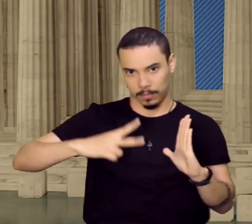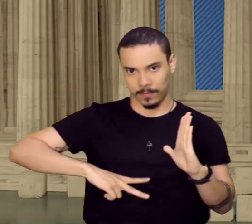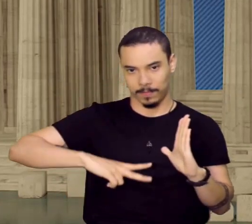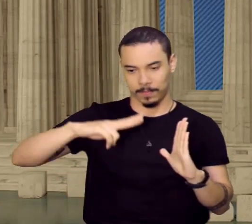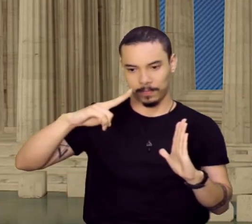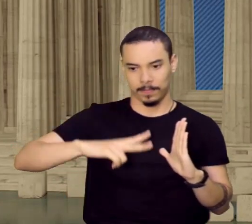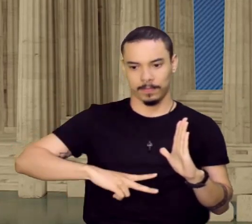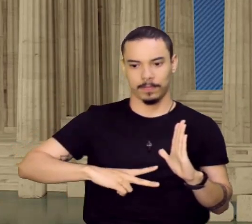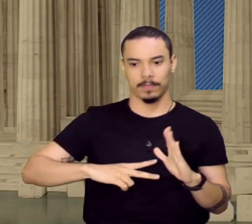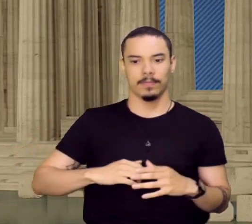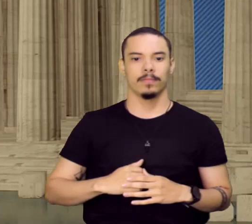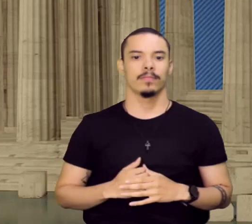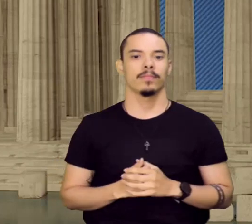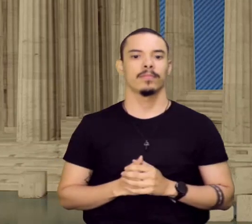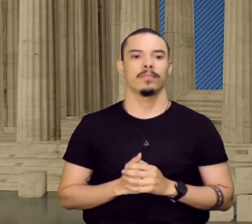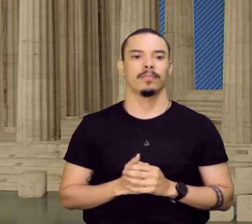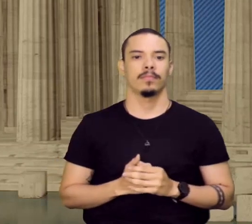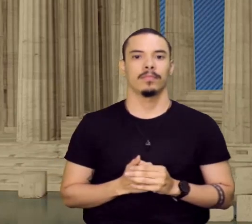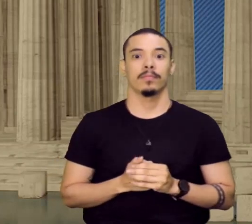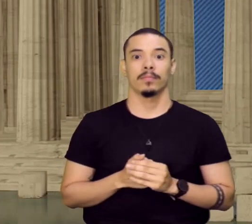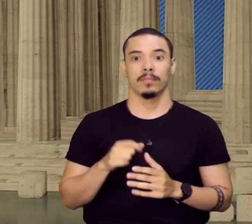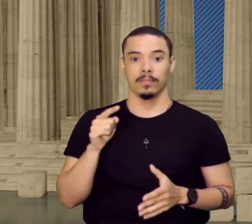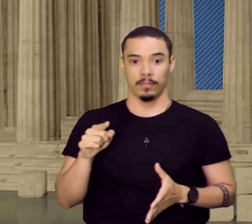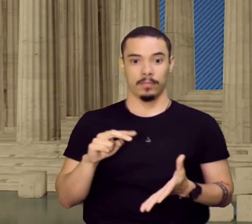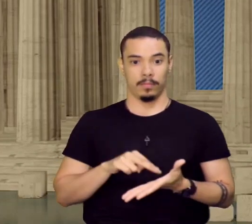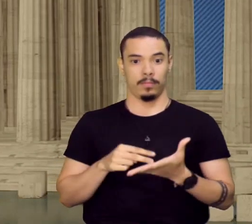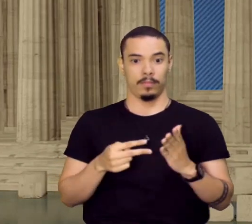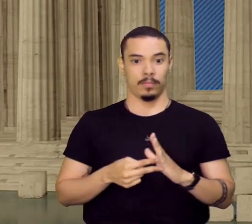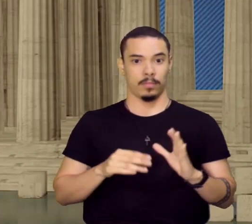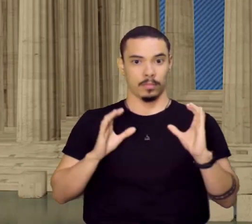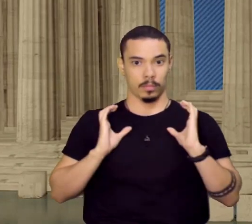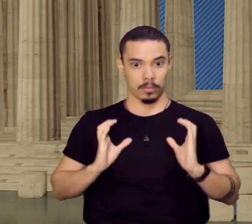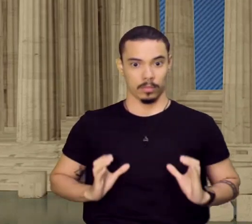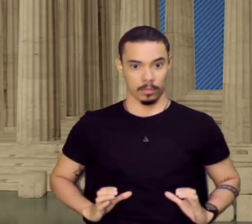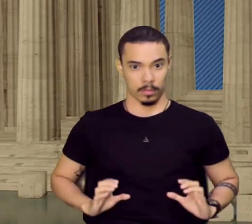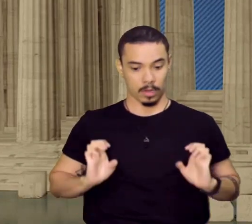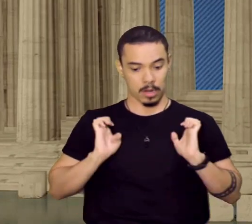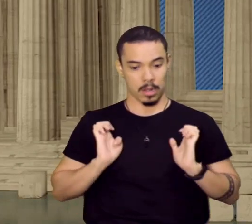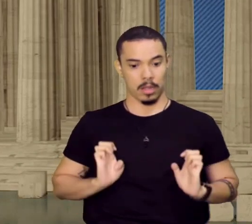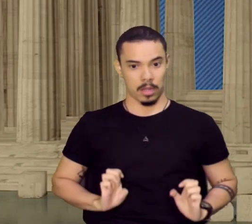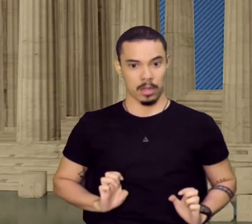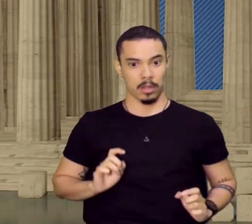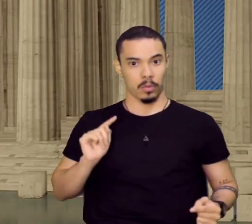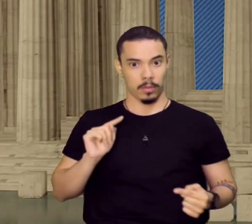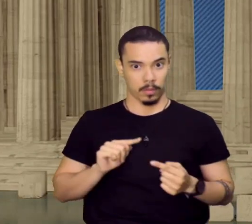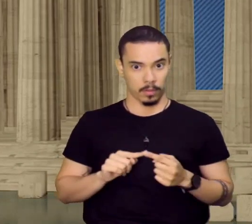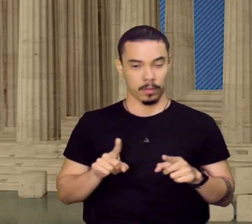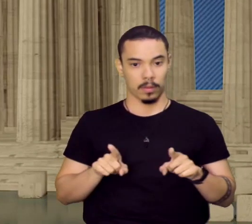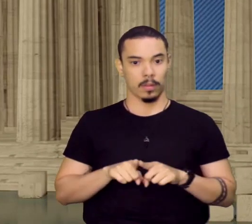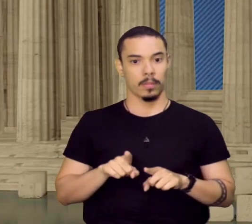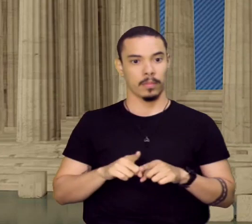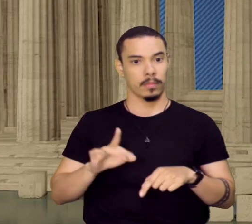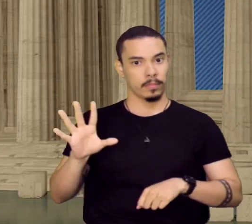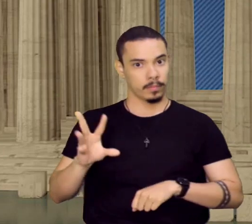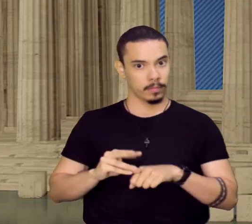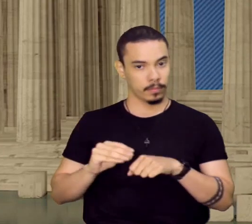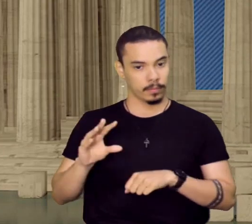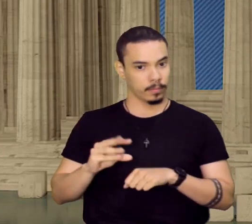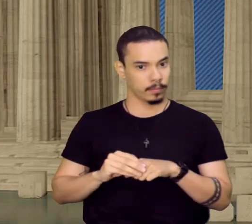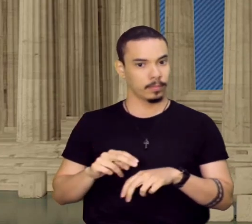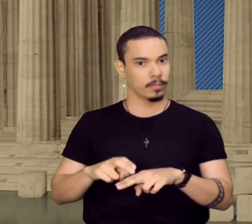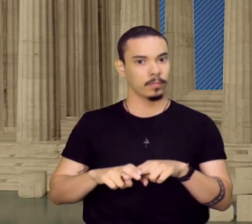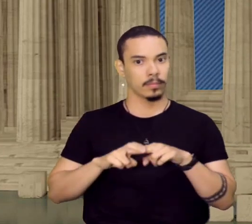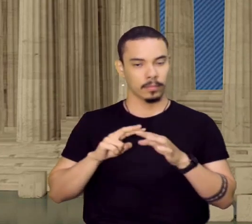lerem. Isso é comportamento ético, isso é comportamento adequado, construção de conhecimento. Isso